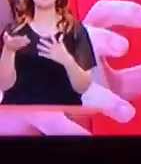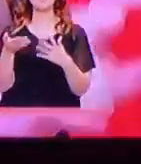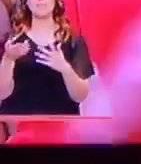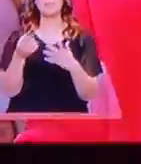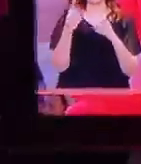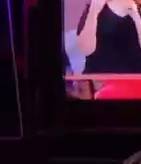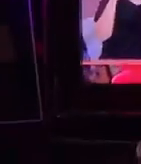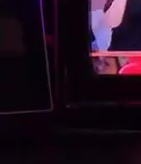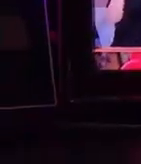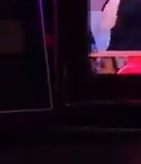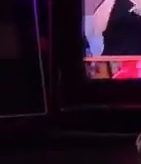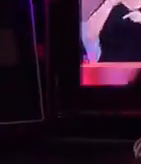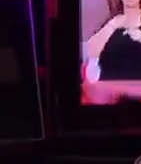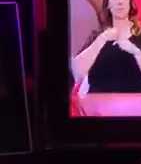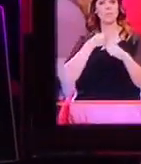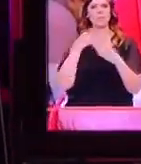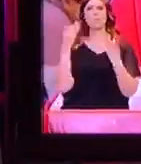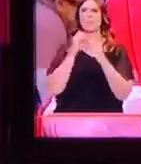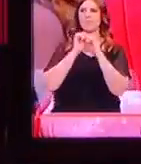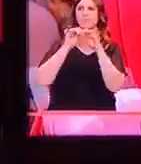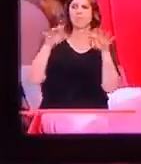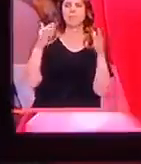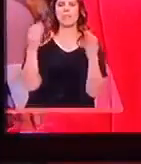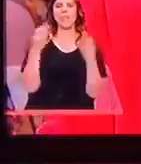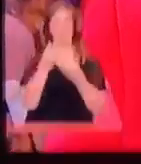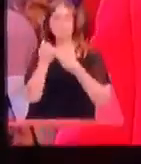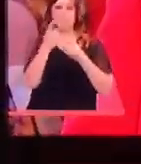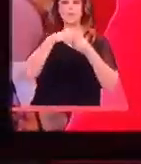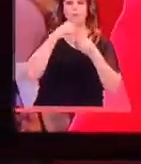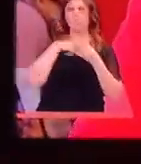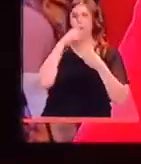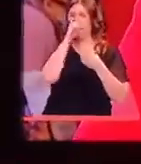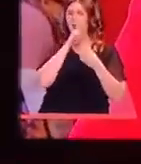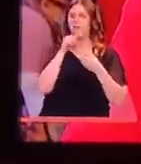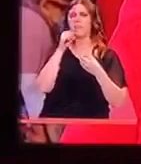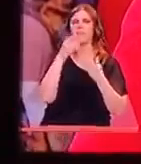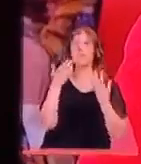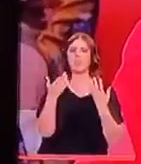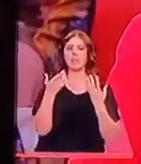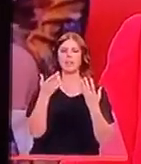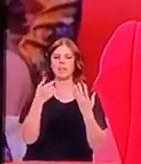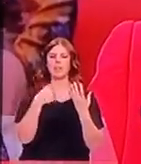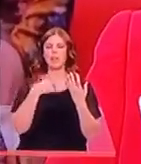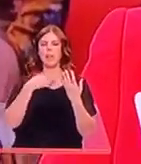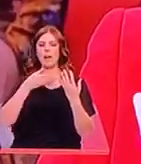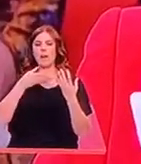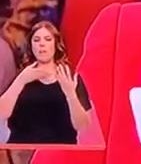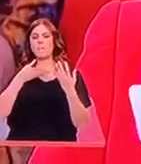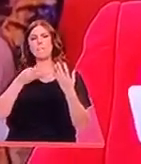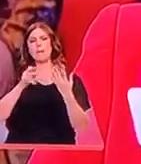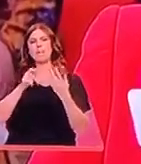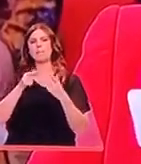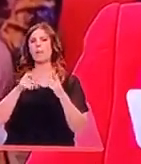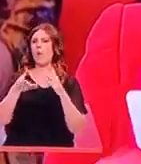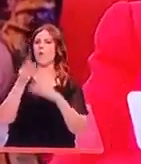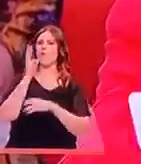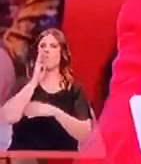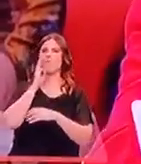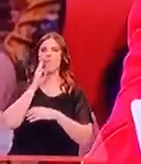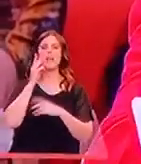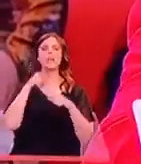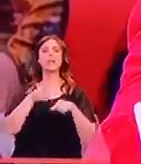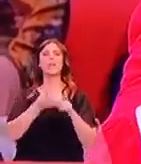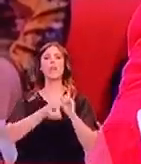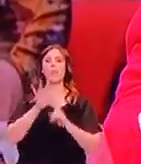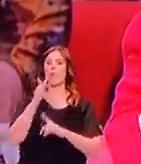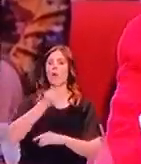um tema que eu coloquei, que faz parte, inclusive, que eu vou cantar, que se chama Bate com Fé. E o que é isso?